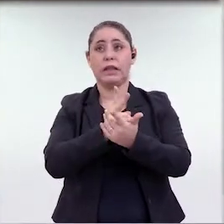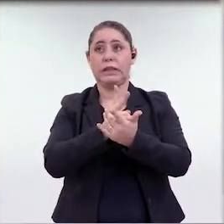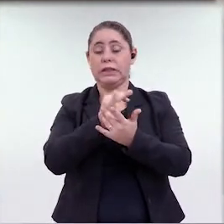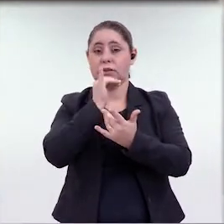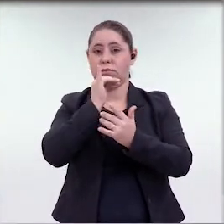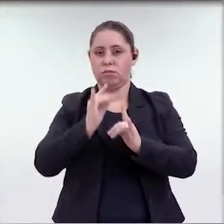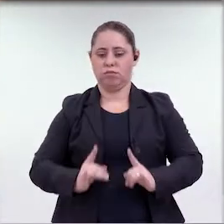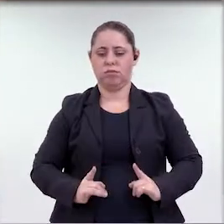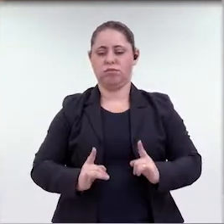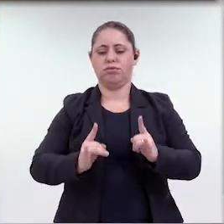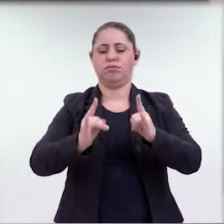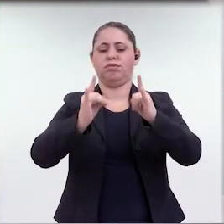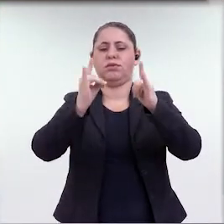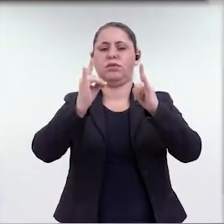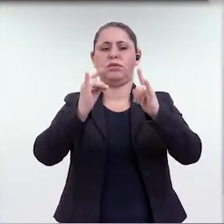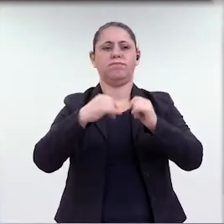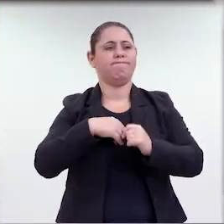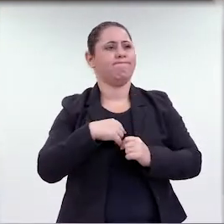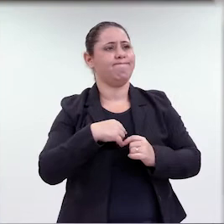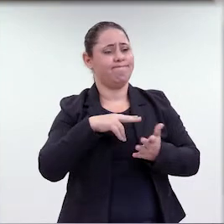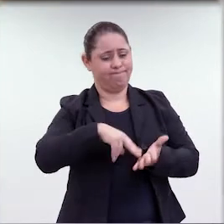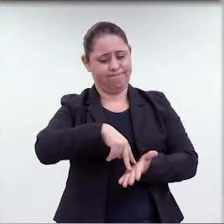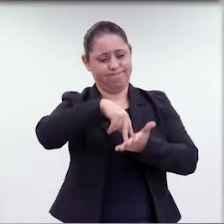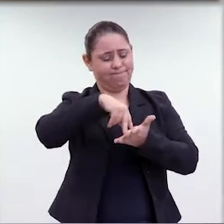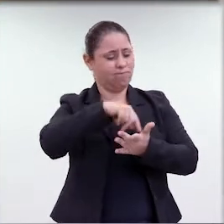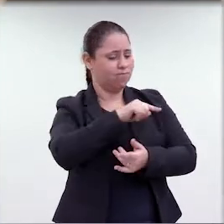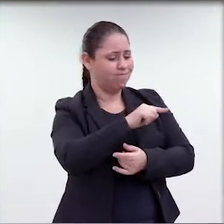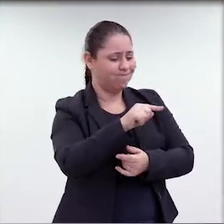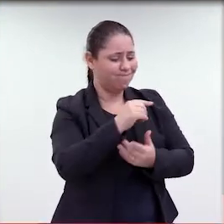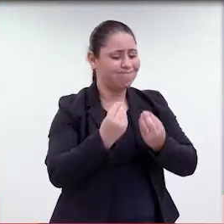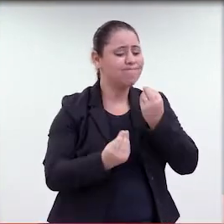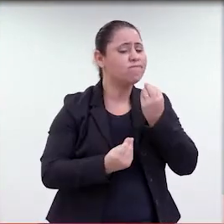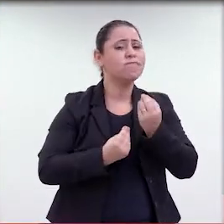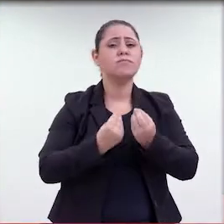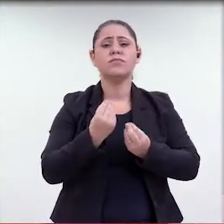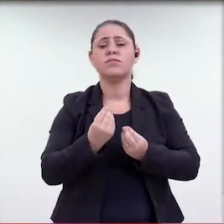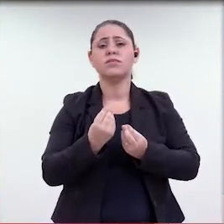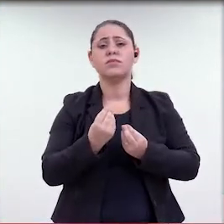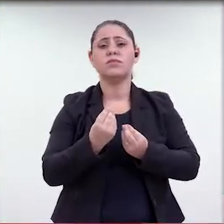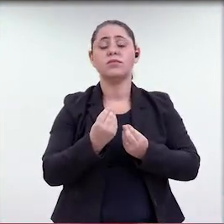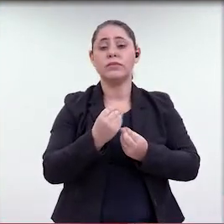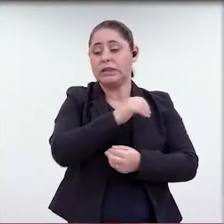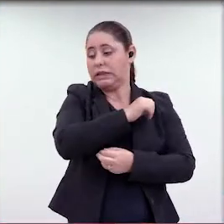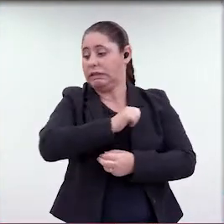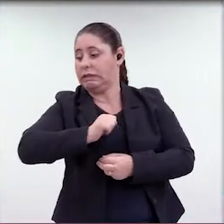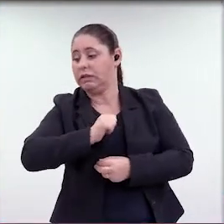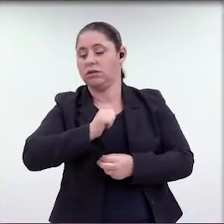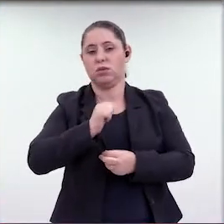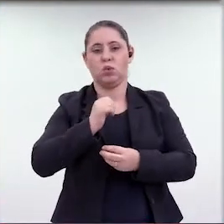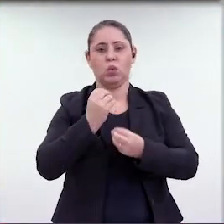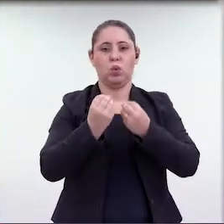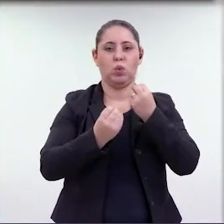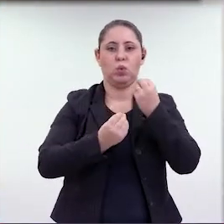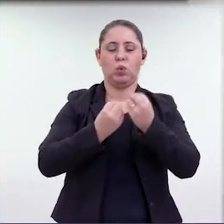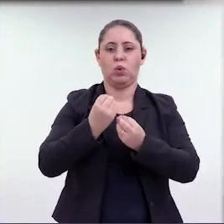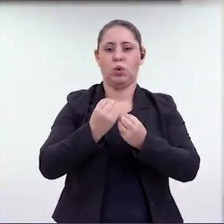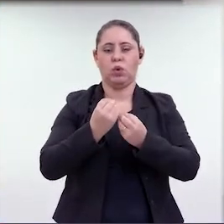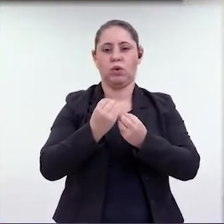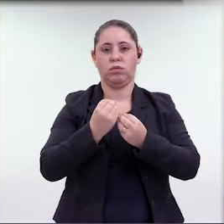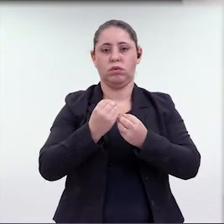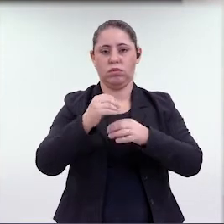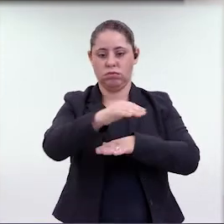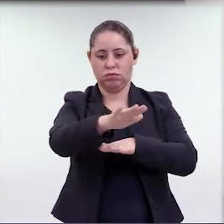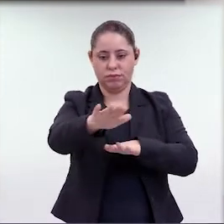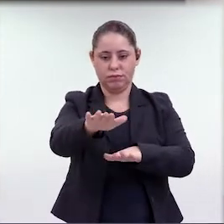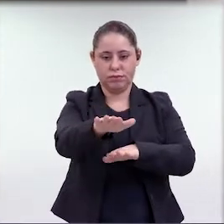você vai realmente tocar ali os botões, né? Vai ser com o cotovelo, nos estacionamentos, por exemplo, dos